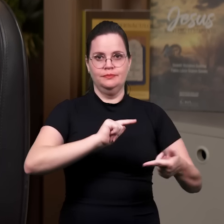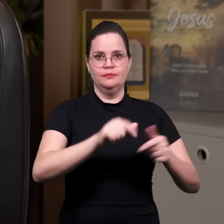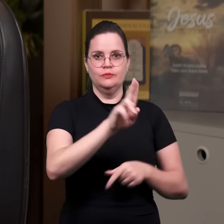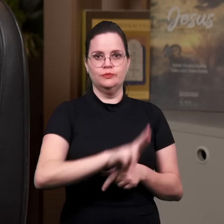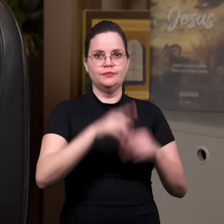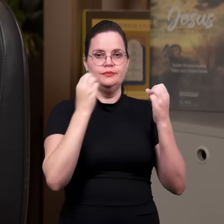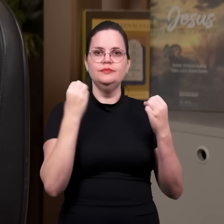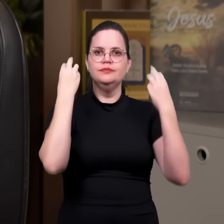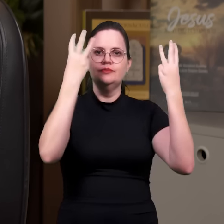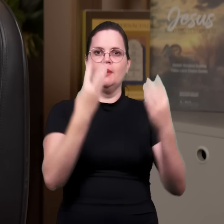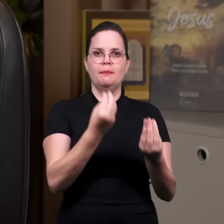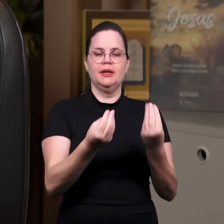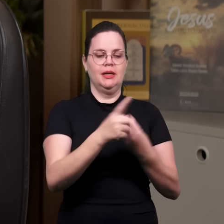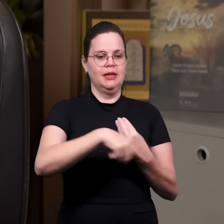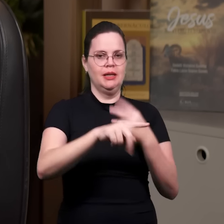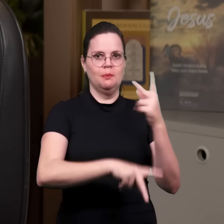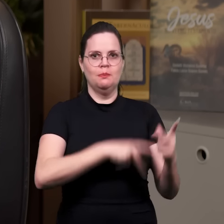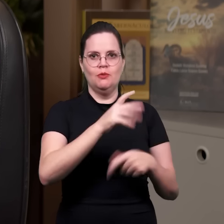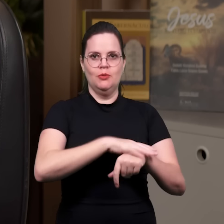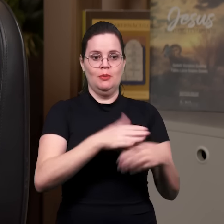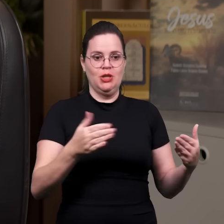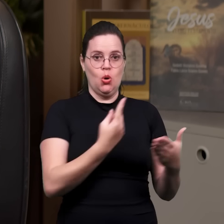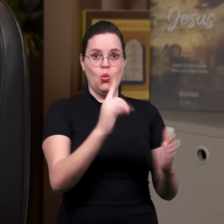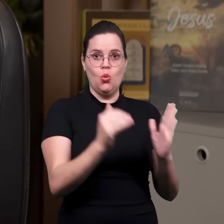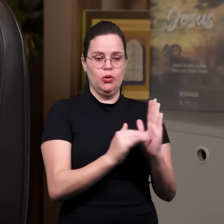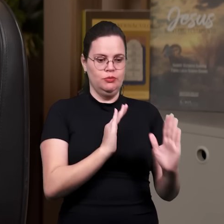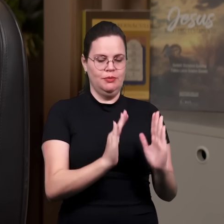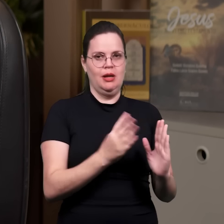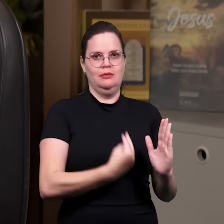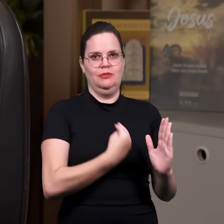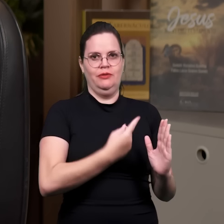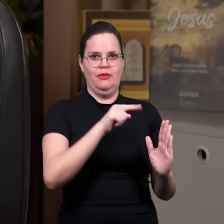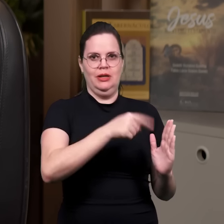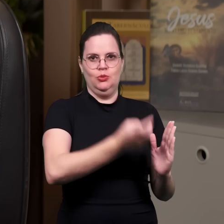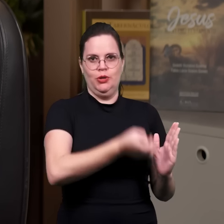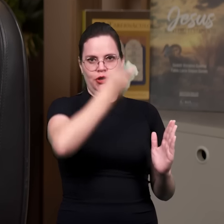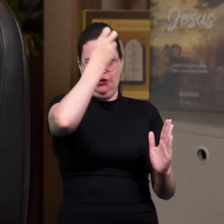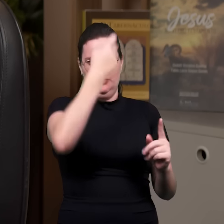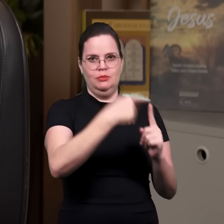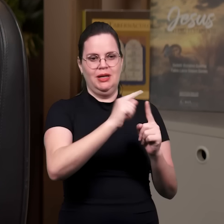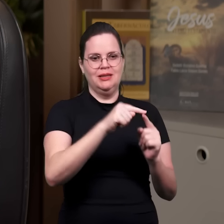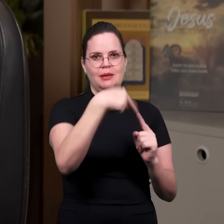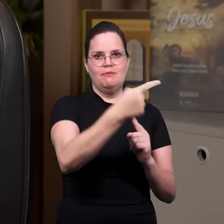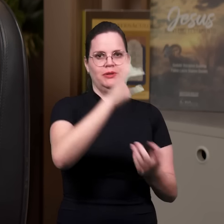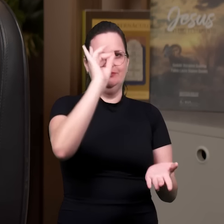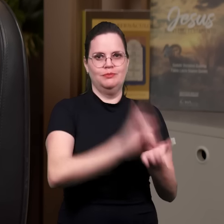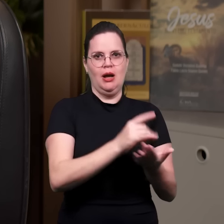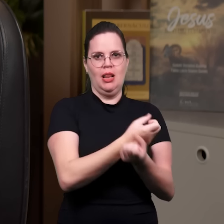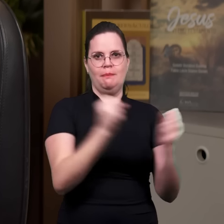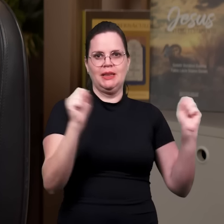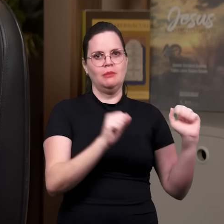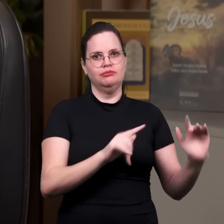Moisés para que o povo chegasse ao momento que nós vamos abordar hoje, que é o momento efetivo da sua